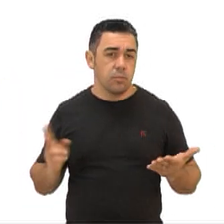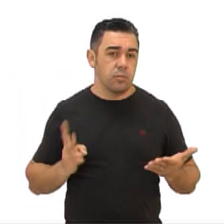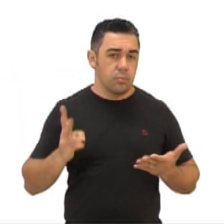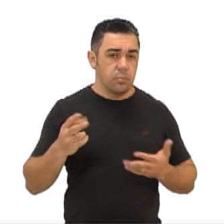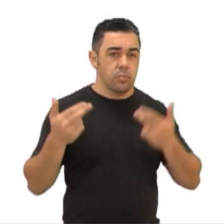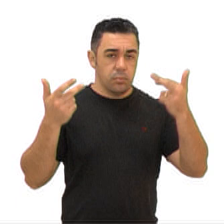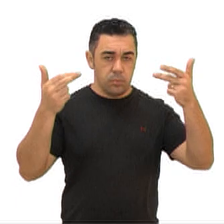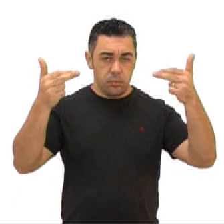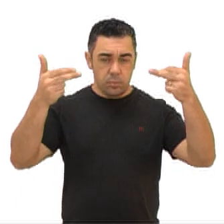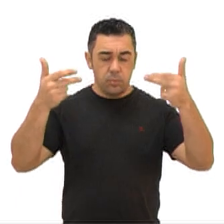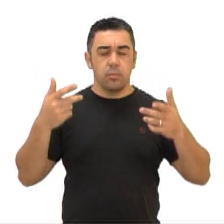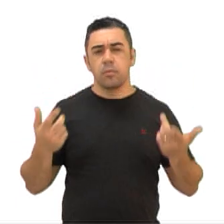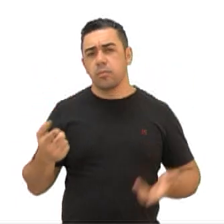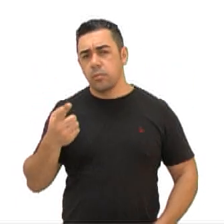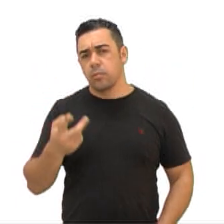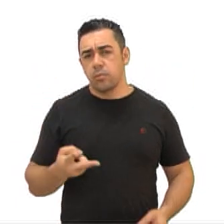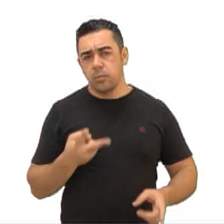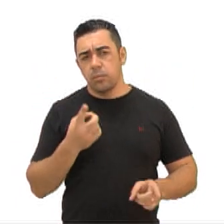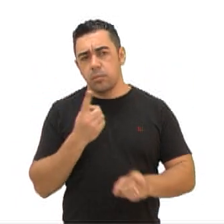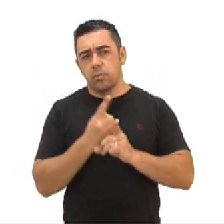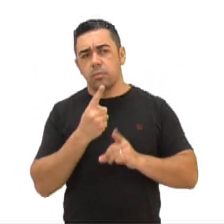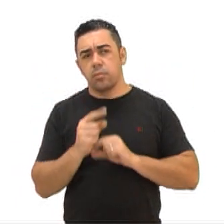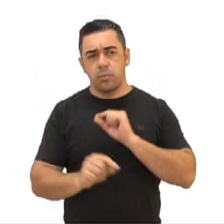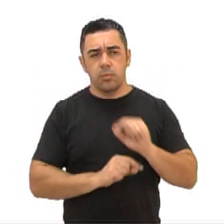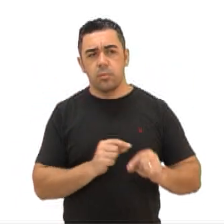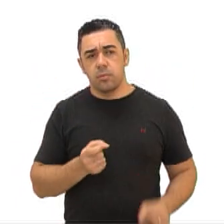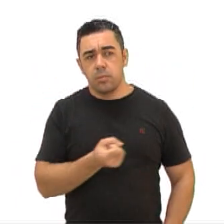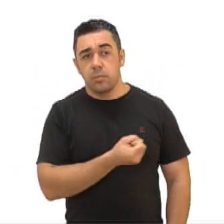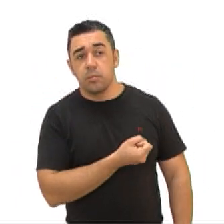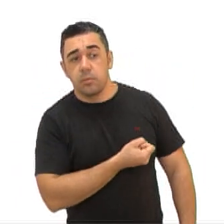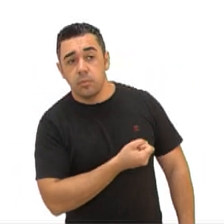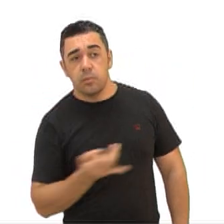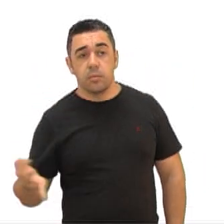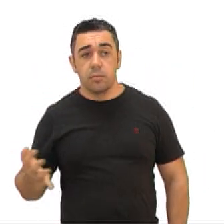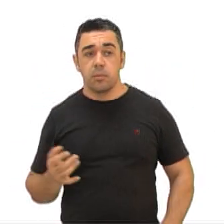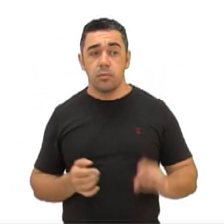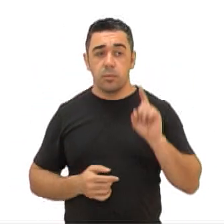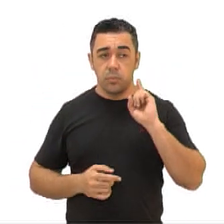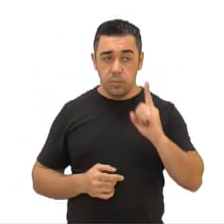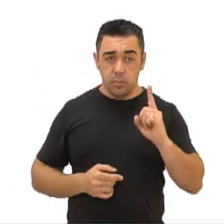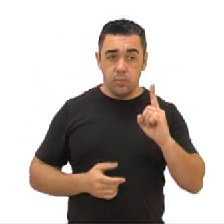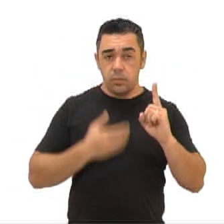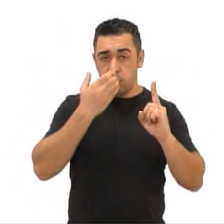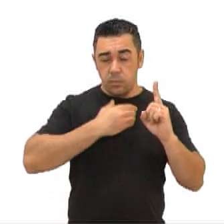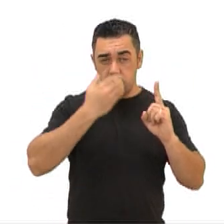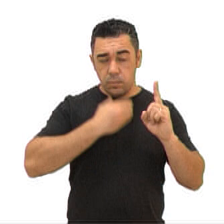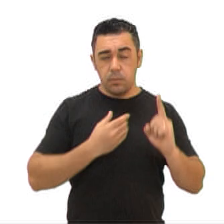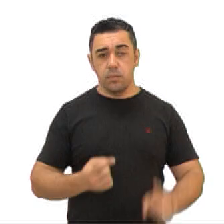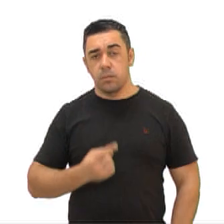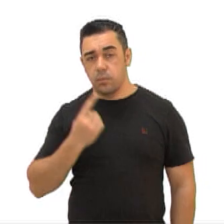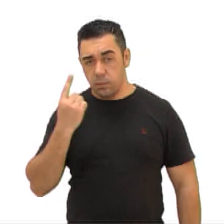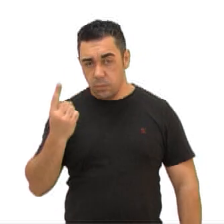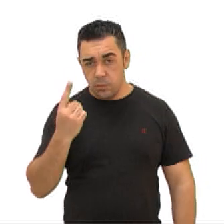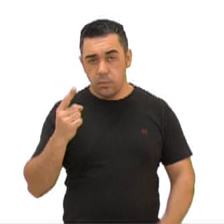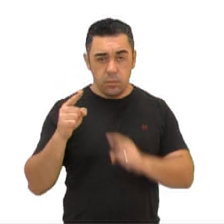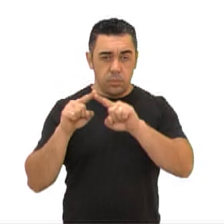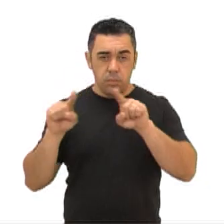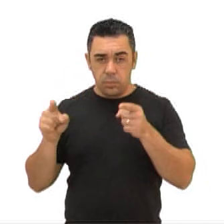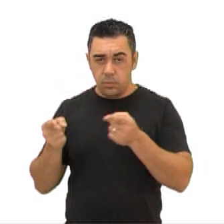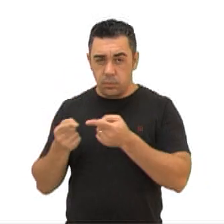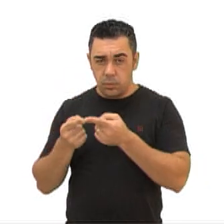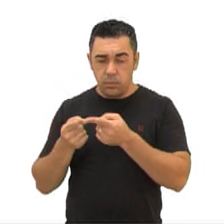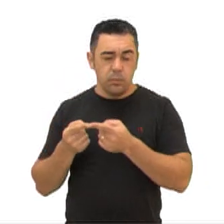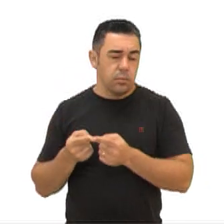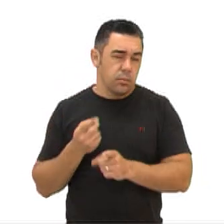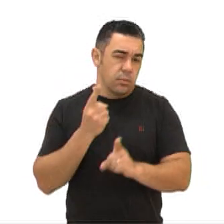Mantendo a igualdade, você consegue descobrir o quanto equivale uma maçã e uma pera?